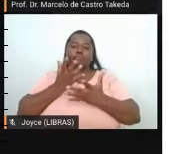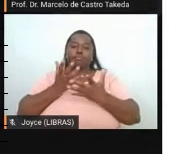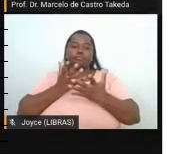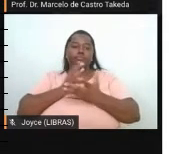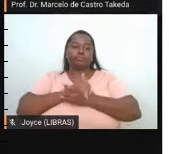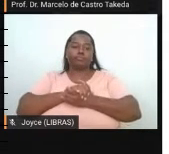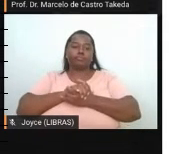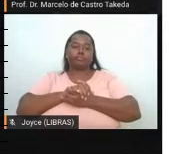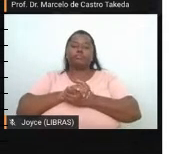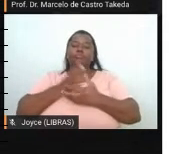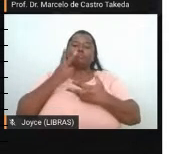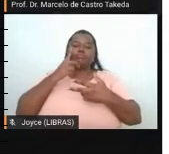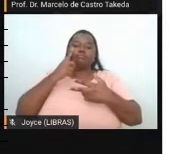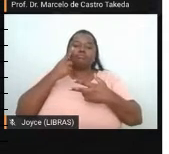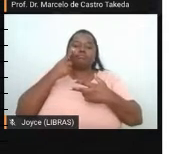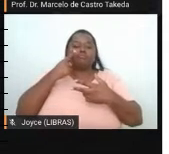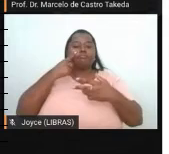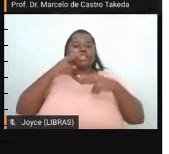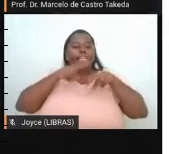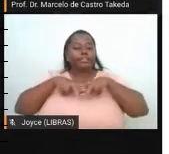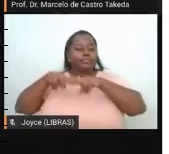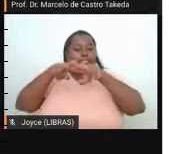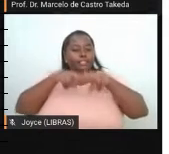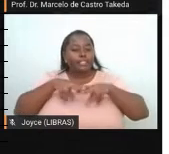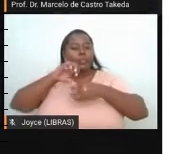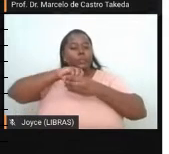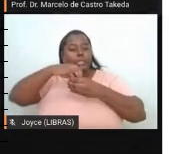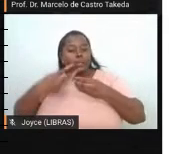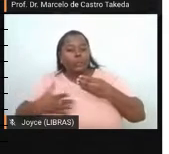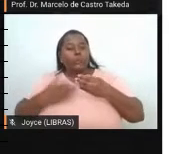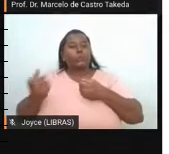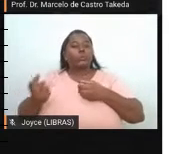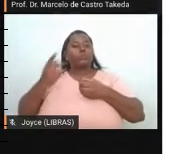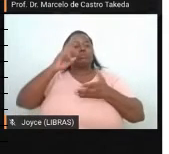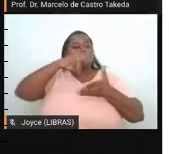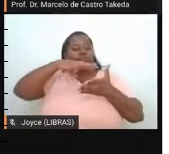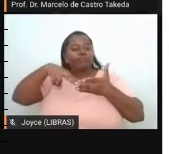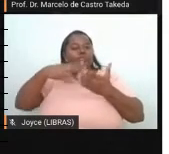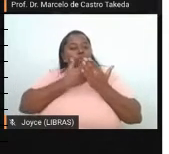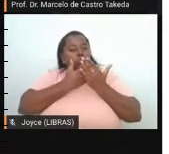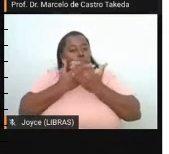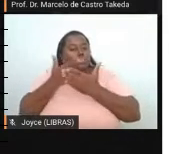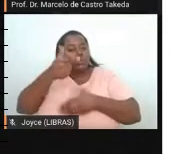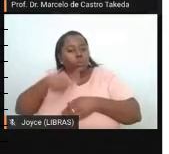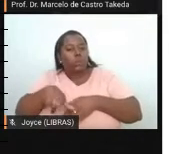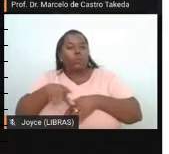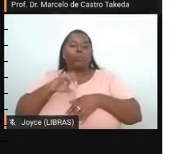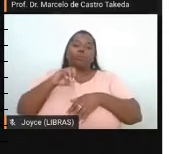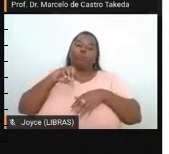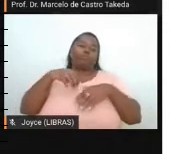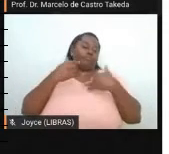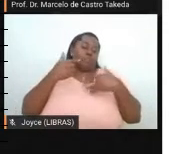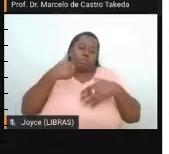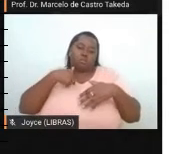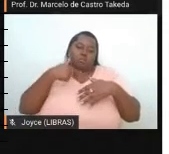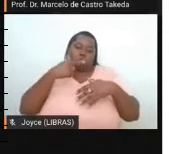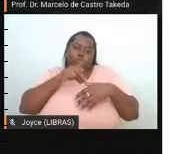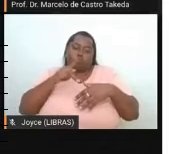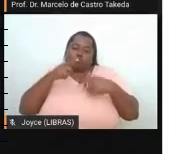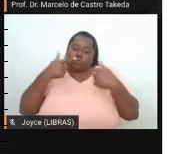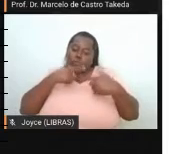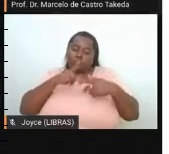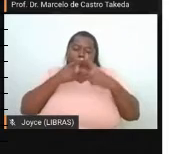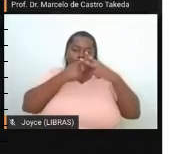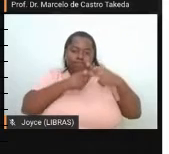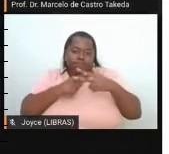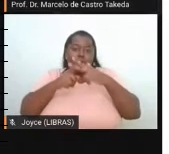uma revisão dos conteúdos e assim por diante. Bom, feita essa configuração, e de novo, a gente não está aqui para ensinar vocês a fazer essa